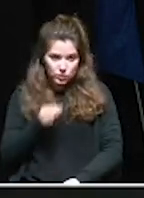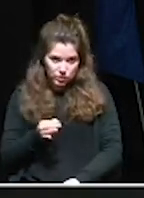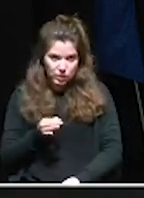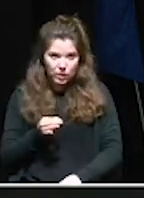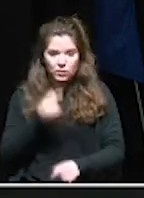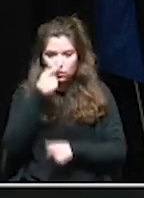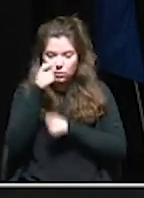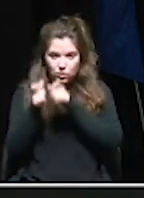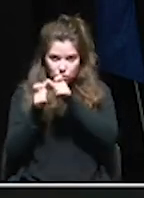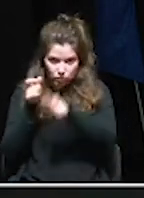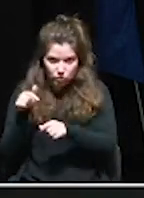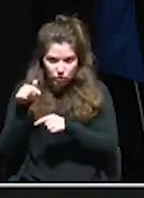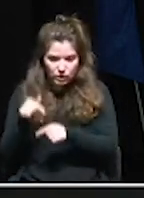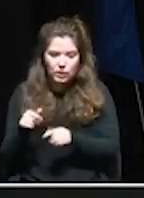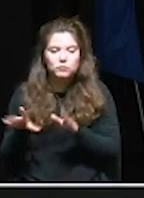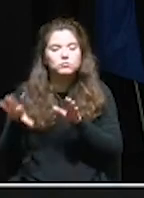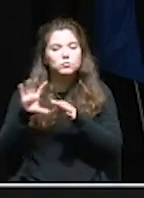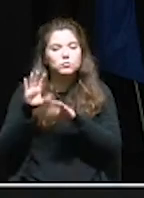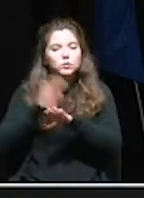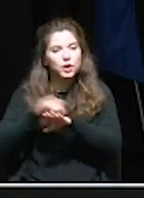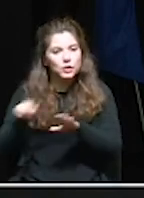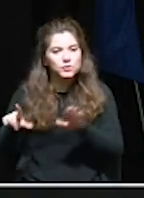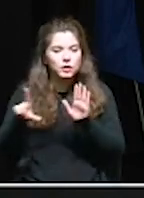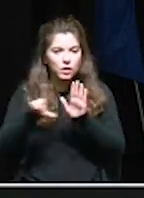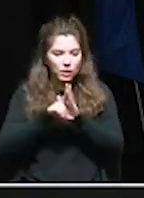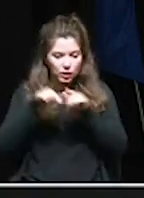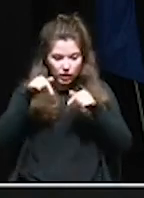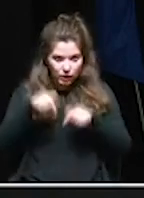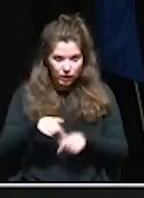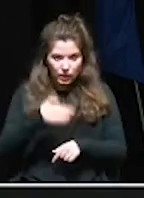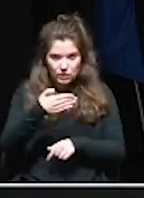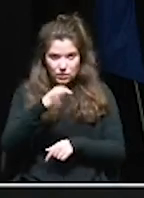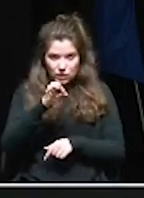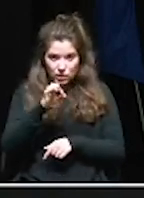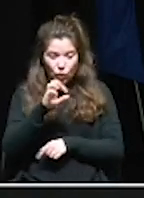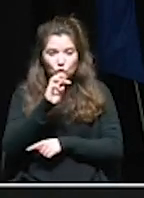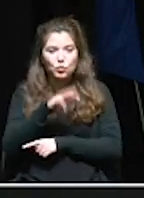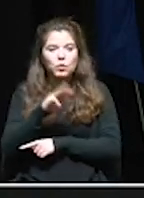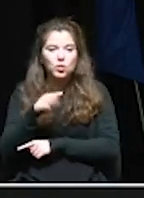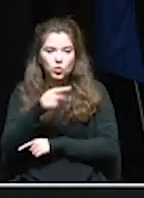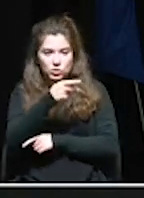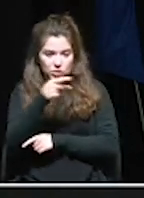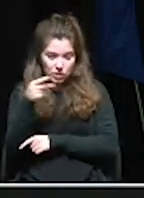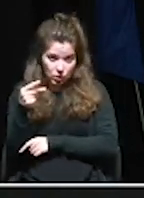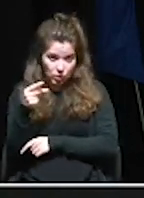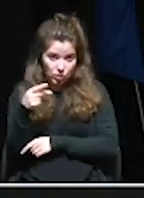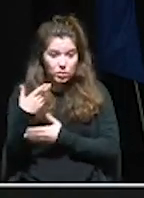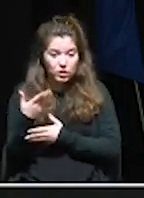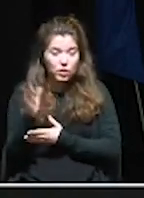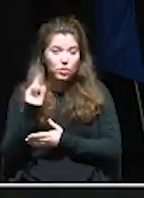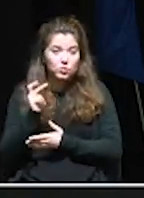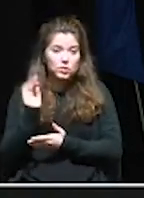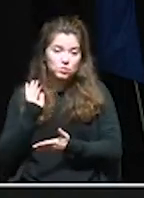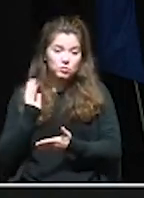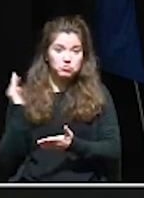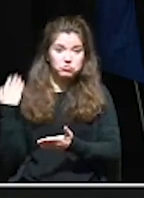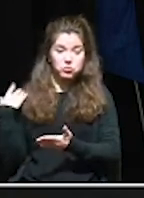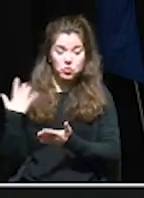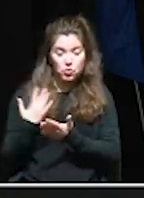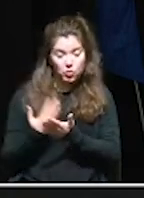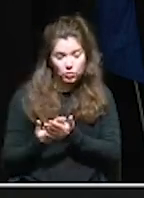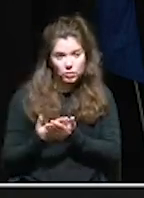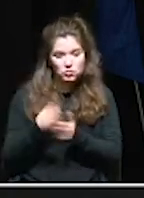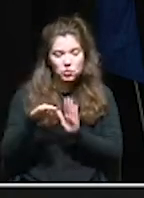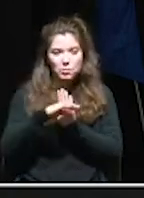seus municípios, segundo a Lei das Finanças Locais. Isto corresponde a 78 milhões de euros. Nos últimos anos, a cidade tem abdicado metade